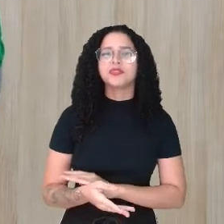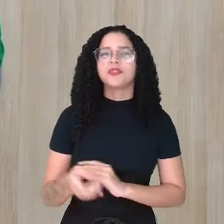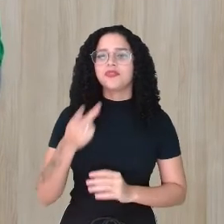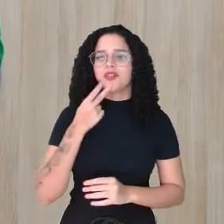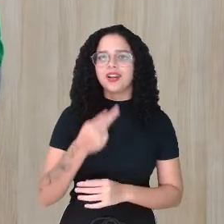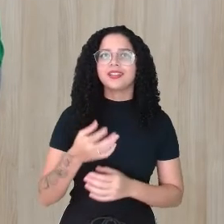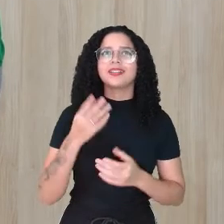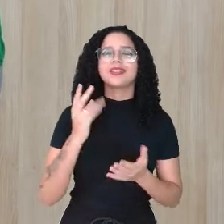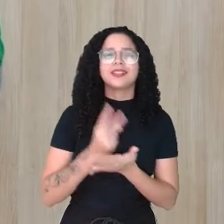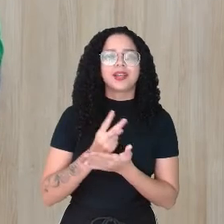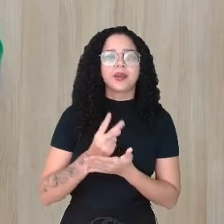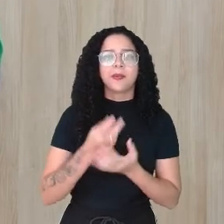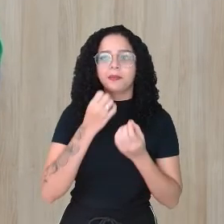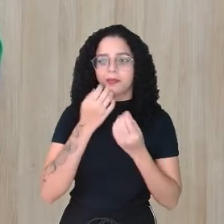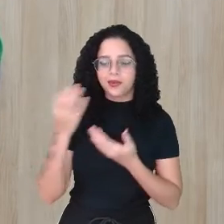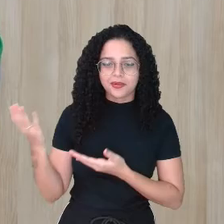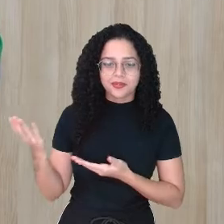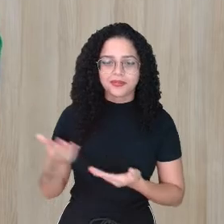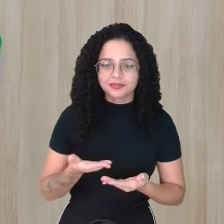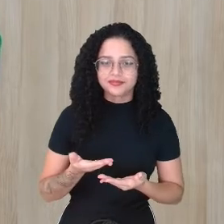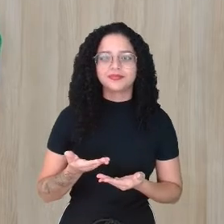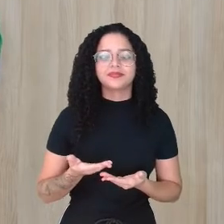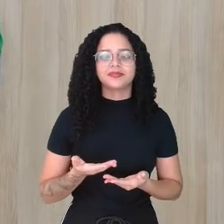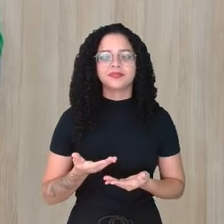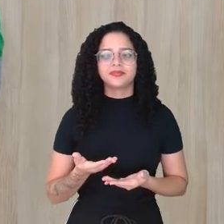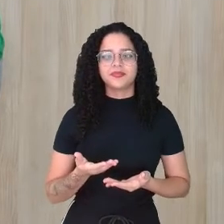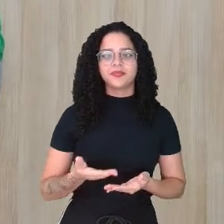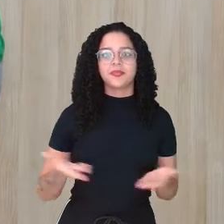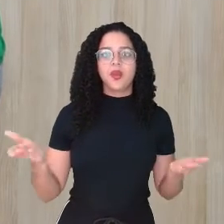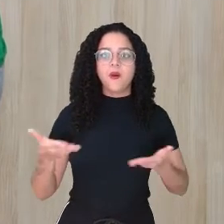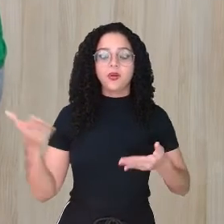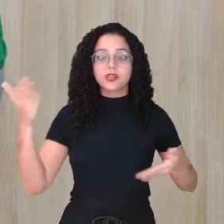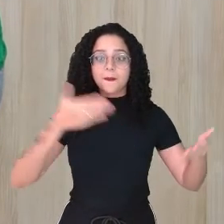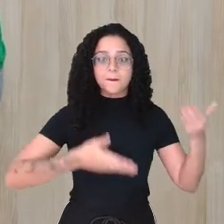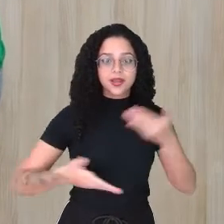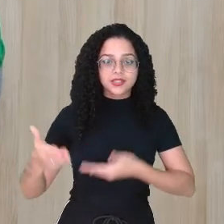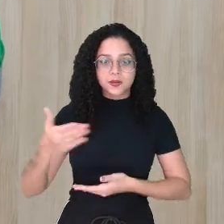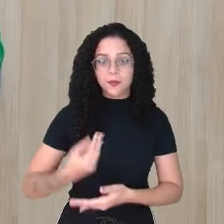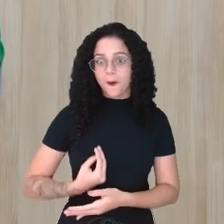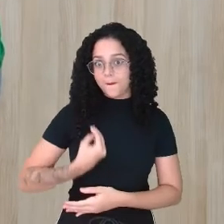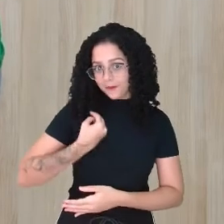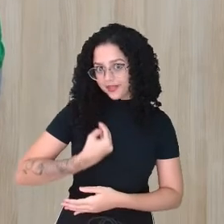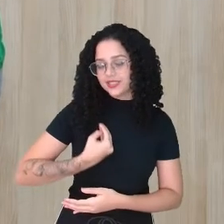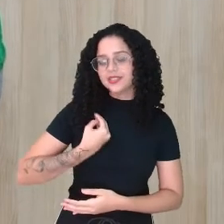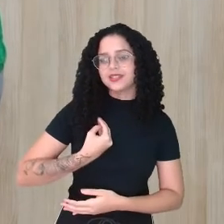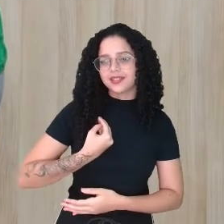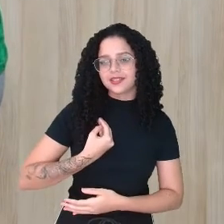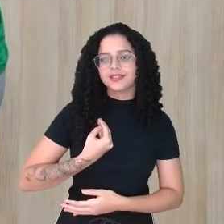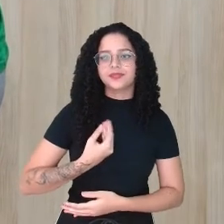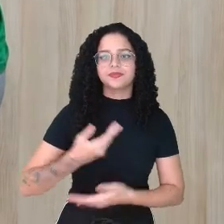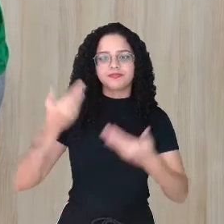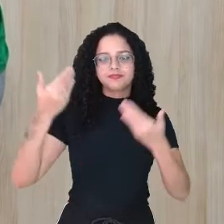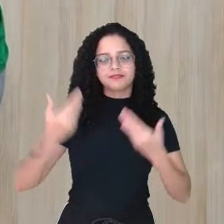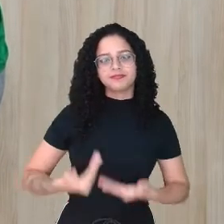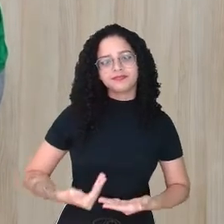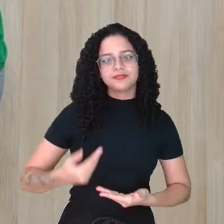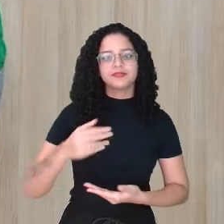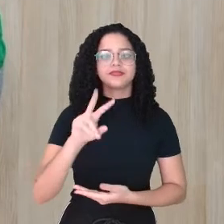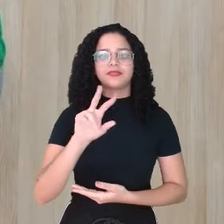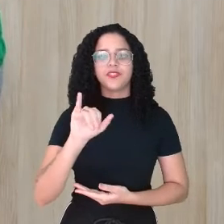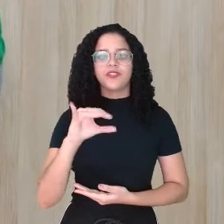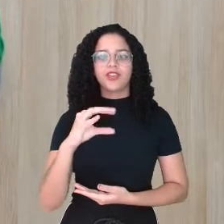bem acompanhada, né? Contamos aqui com a participação, né, com a presença de Vitória,